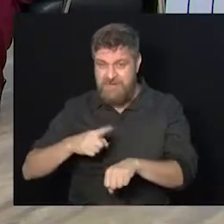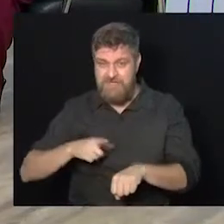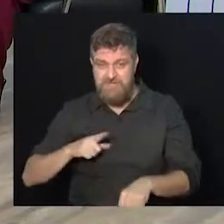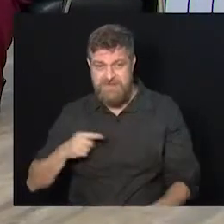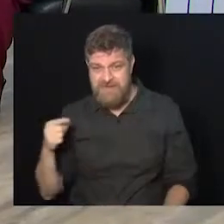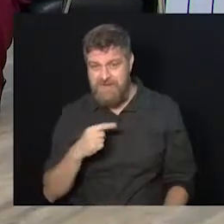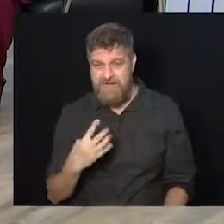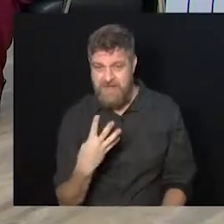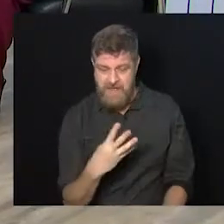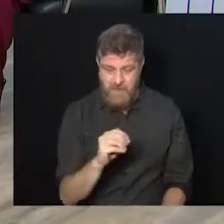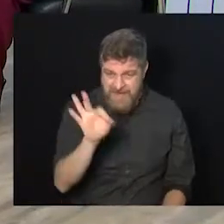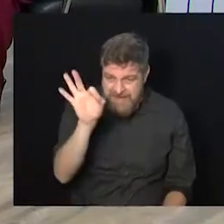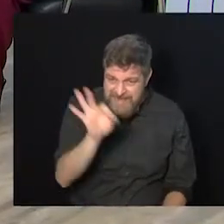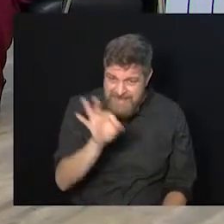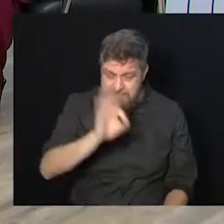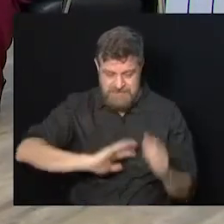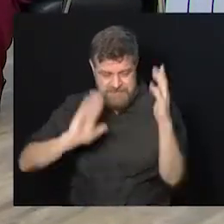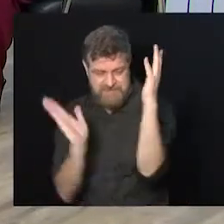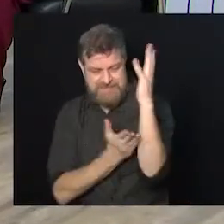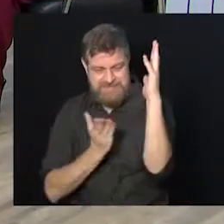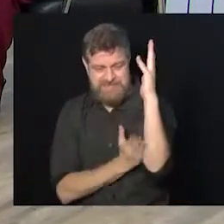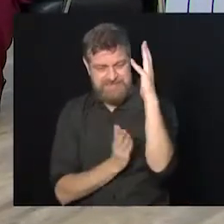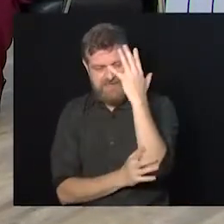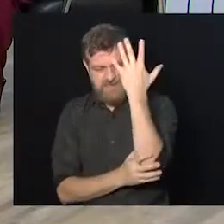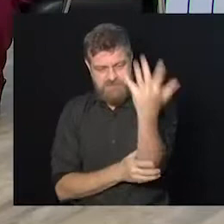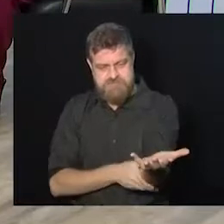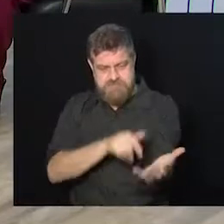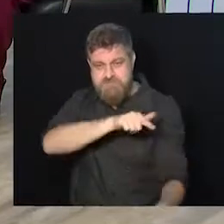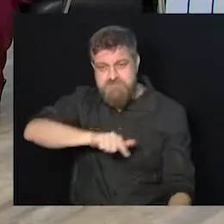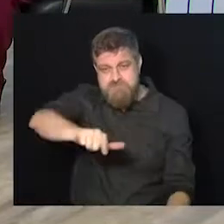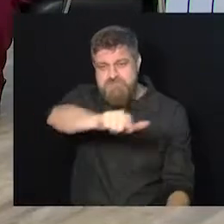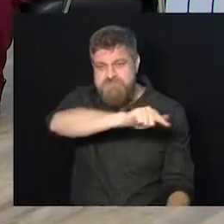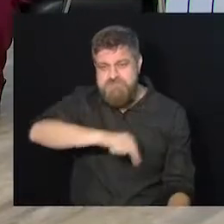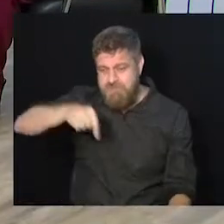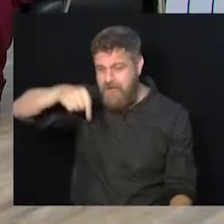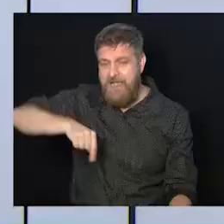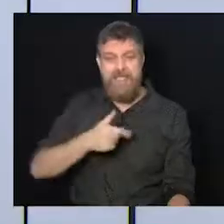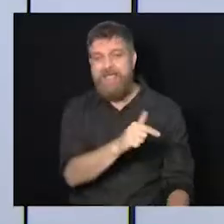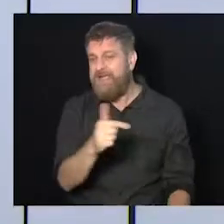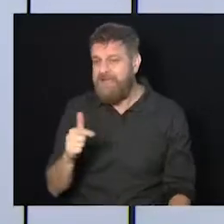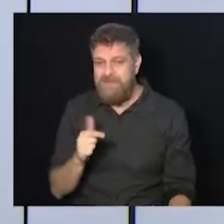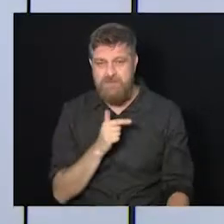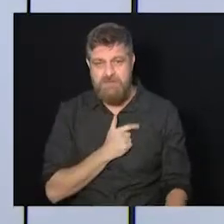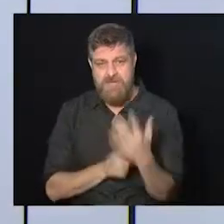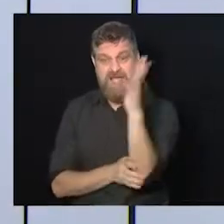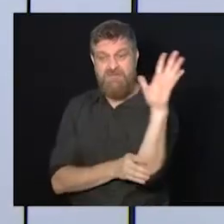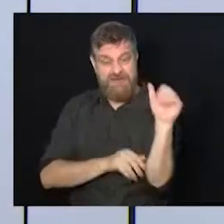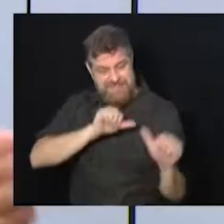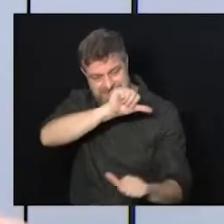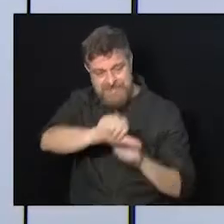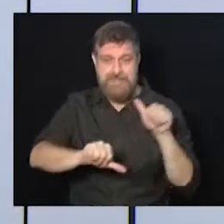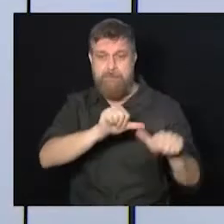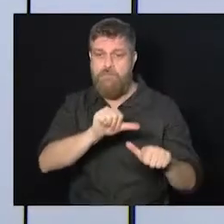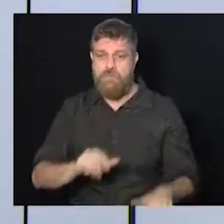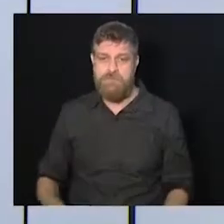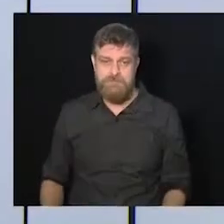de 40% da floresta amazônica, você já não tem mais o bioma floresta tropical. Você passa a ter